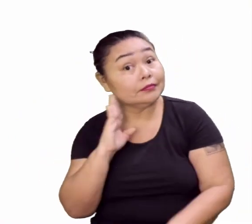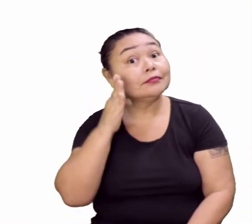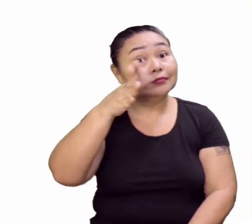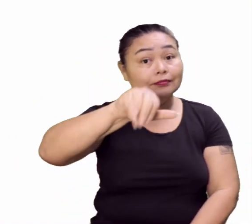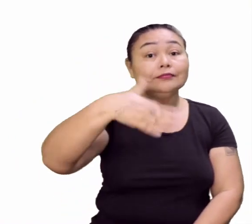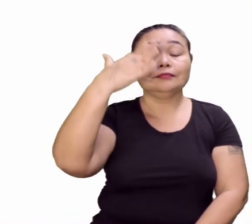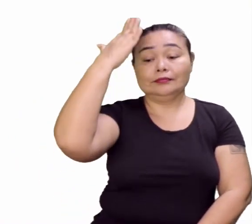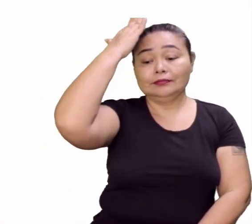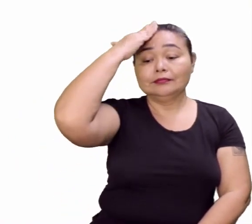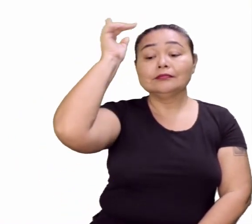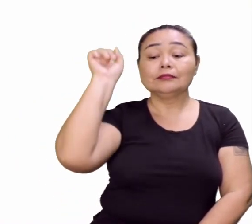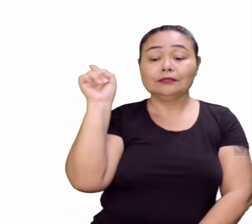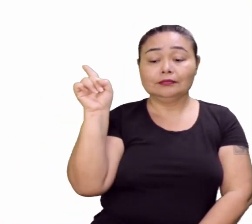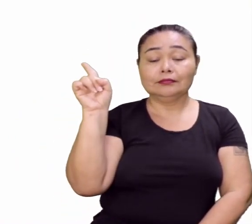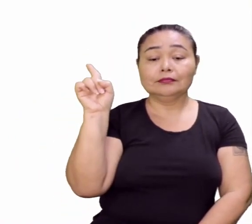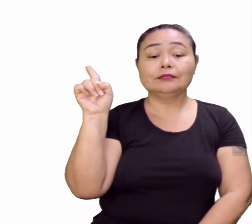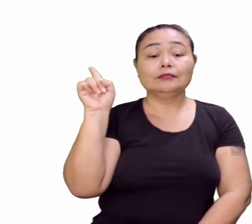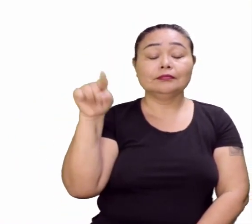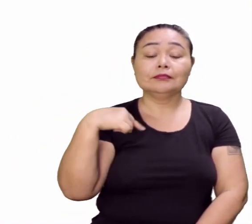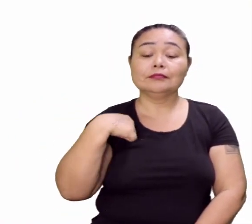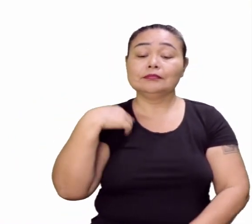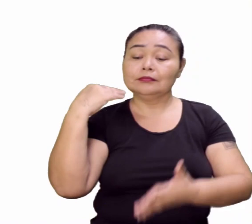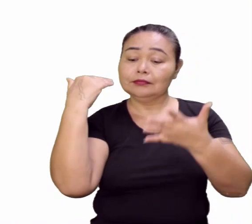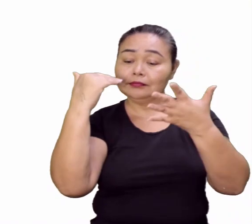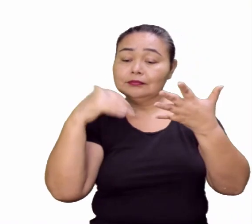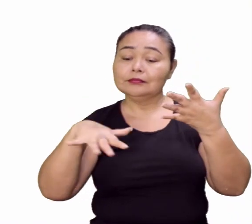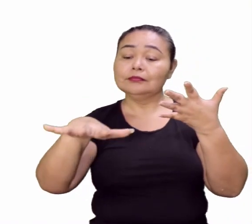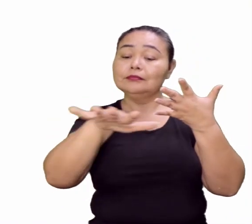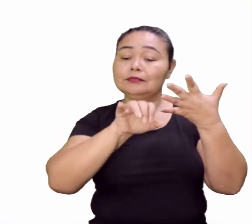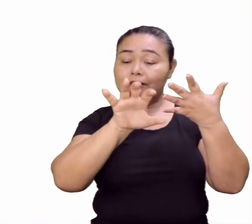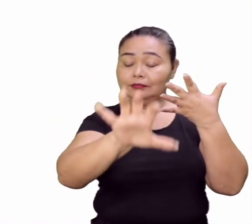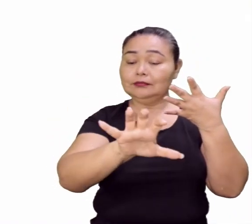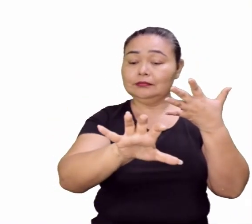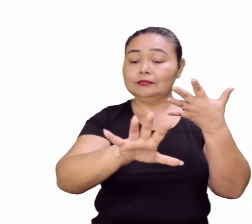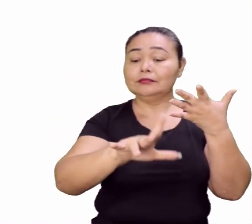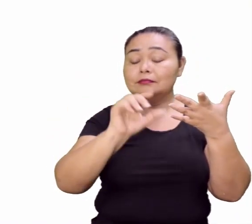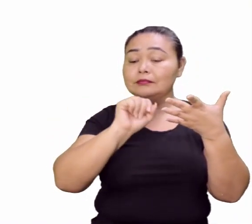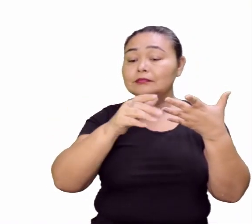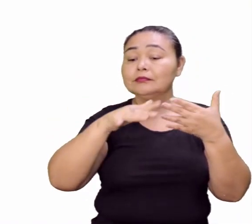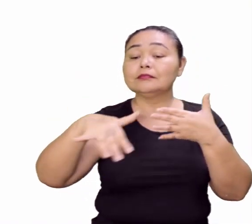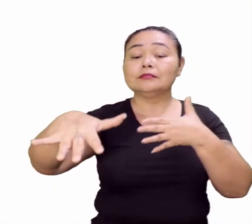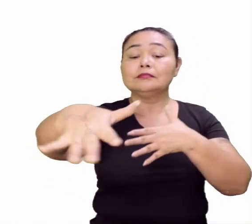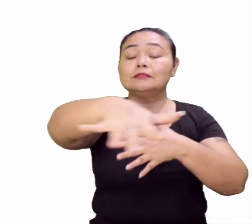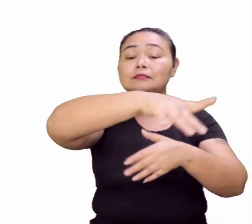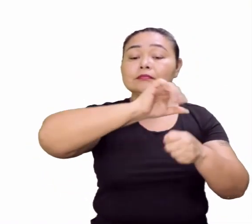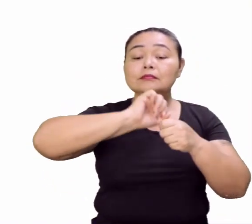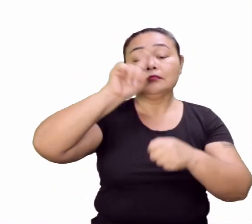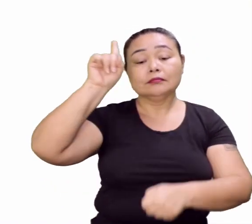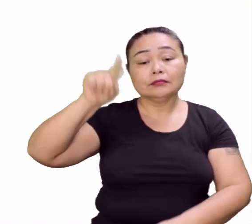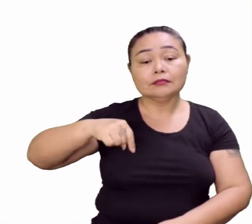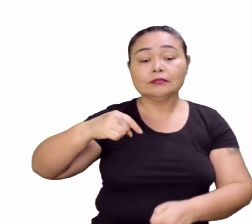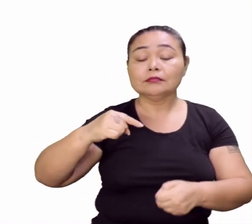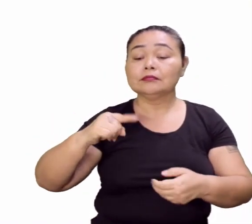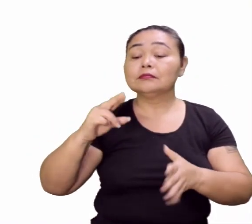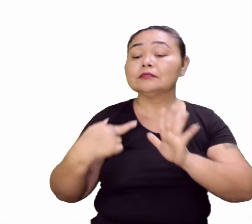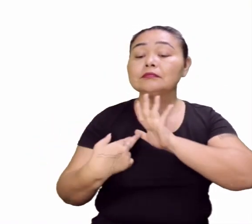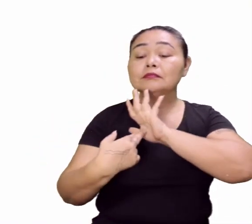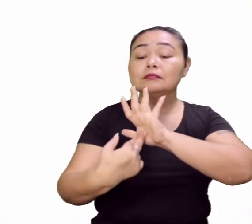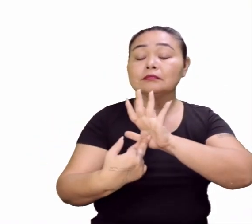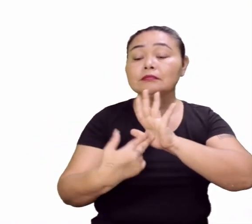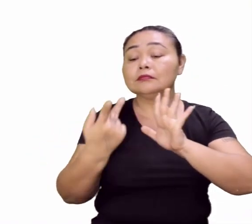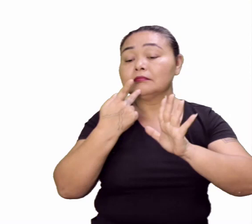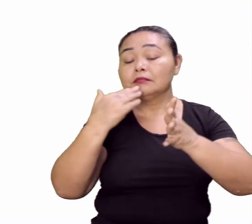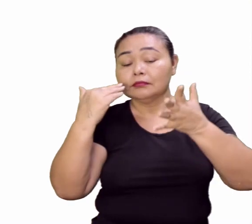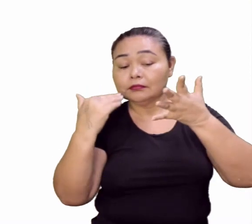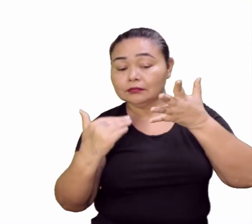Ji-Paraná. Exatamente, que acaba sendo ali um centro regional, né, daquele Isso. determinado espaço. Então, isso representa o que